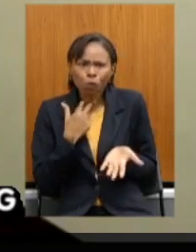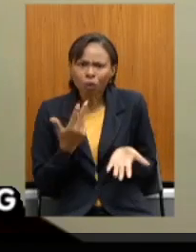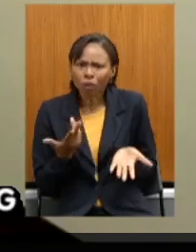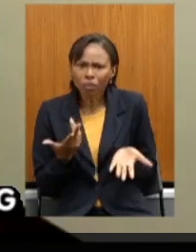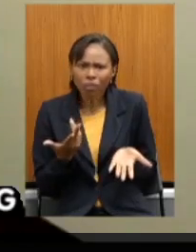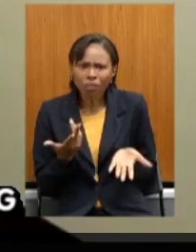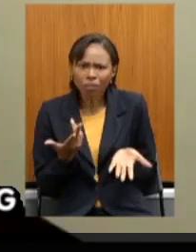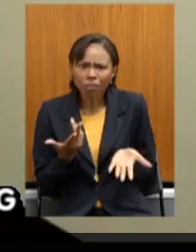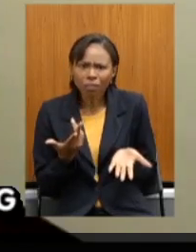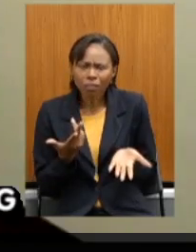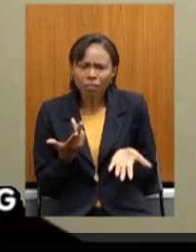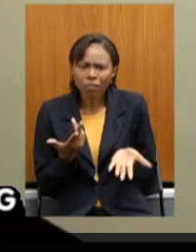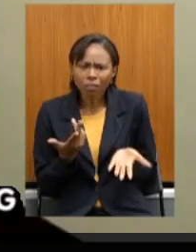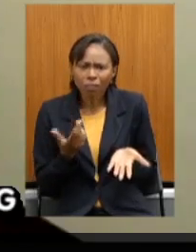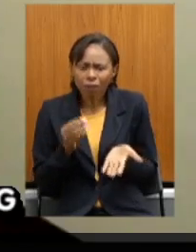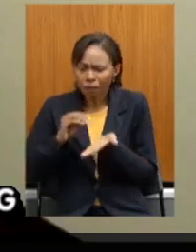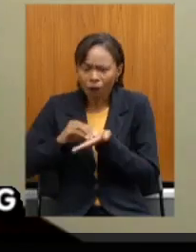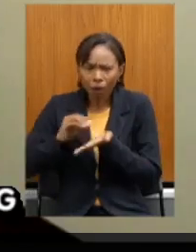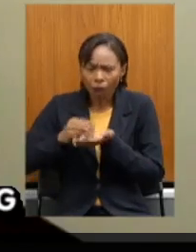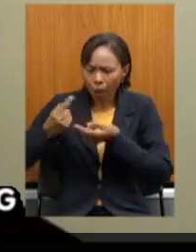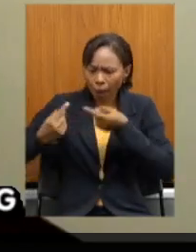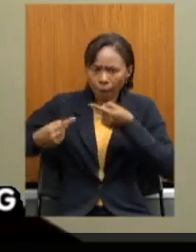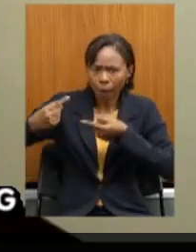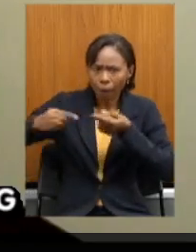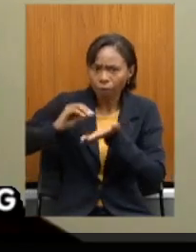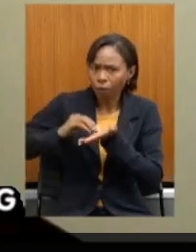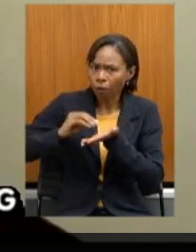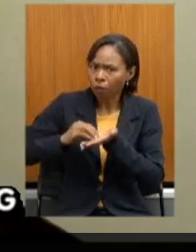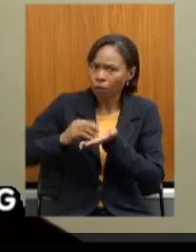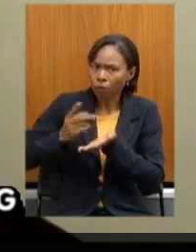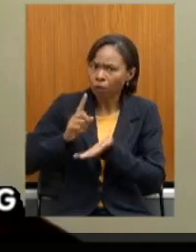discussão. Ela é muito profunda.